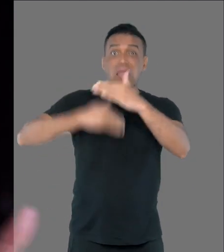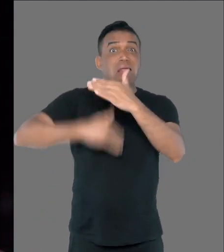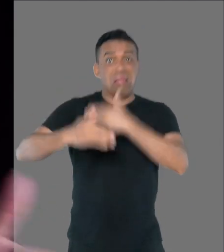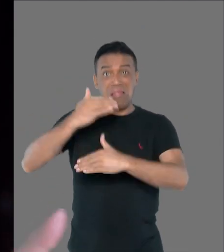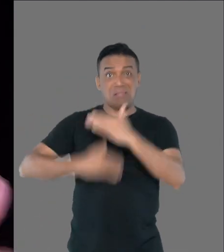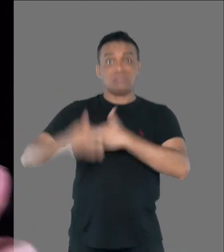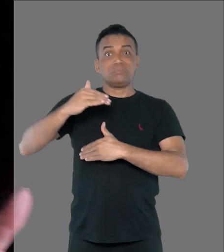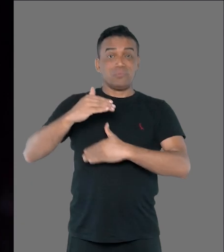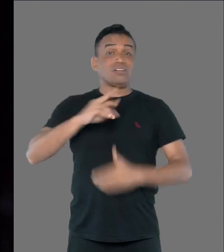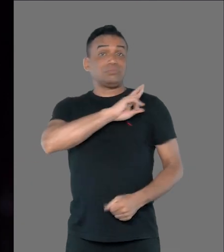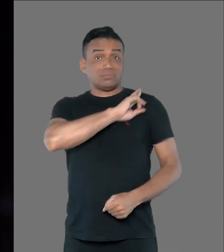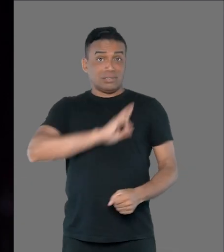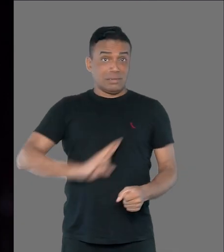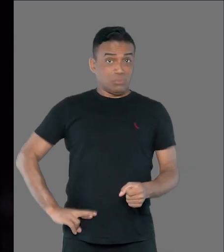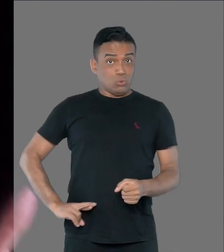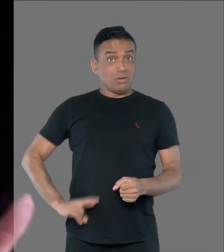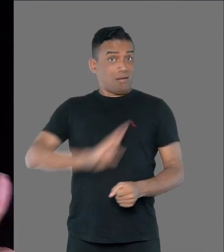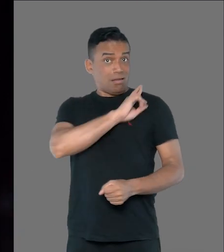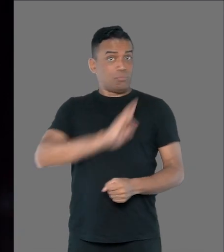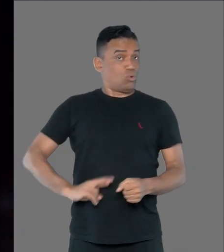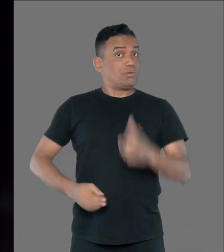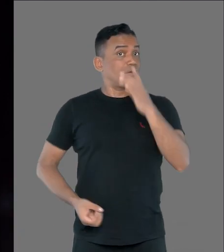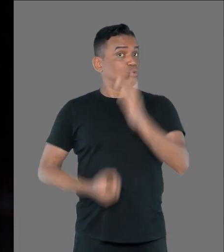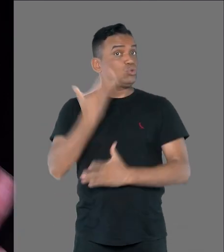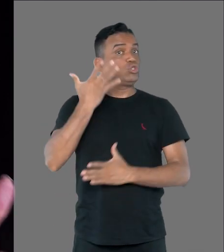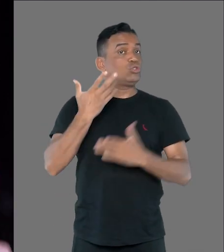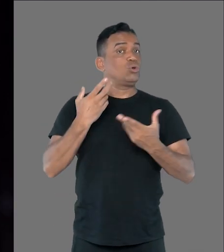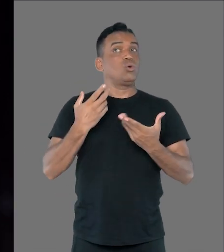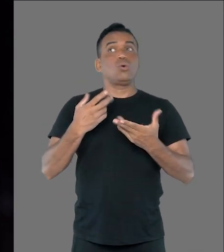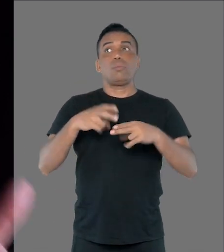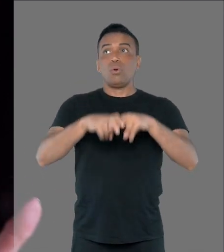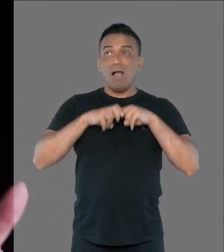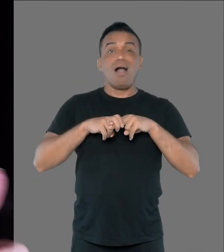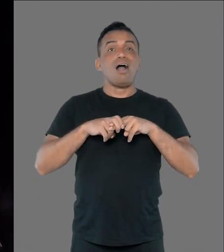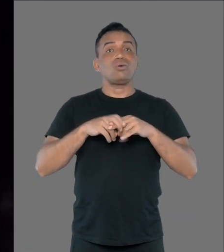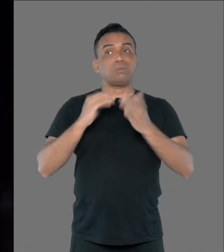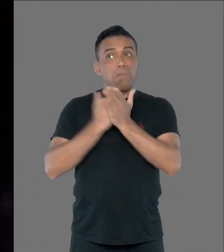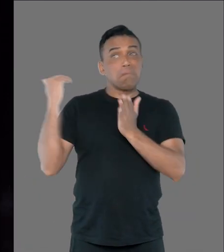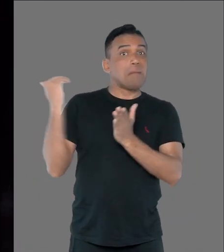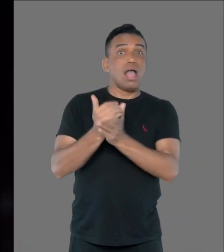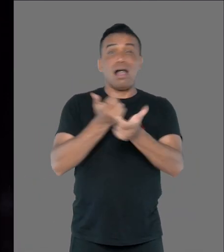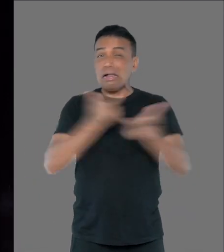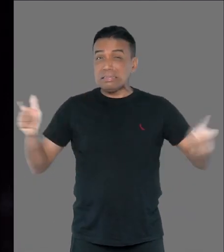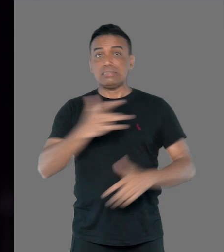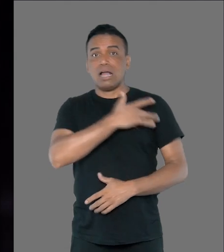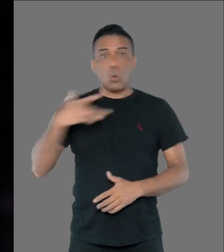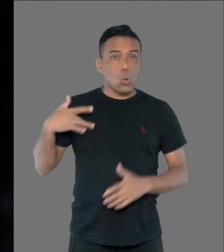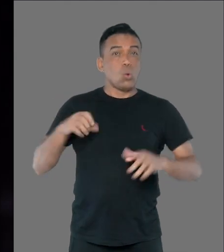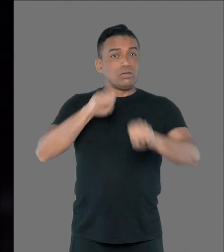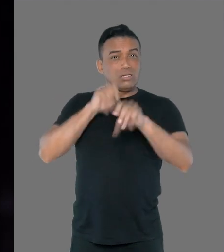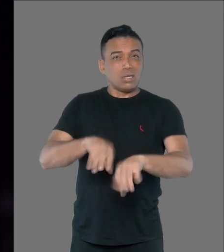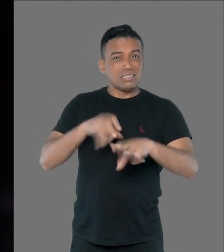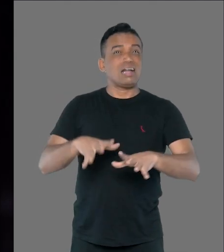lembro aos senhores e às senhoras que a República foi feita em nome de mais saúde, mais educação, mais higiene. A situação